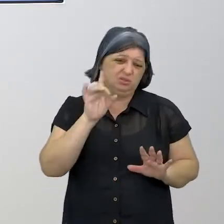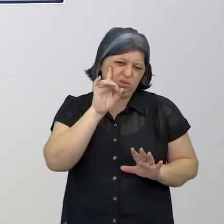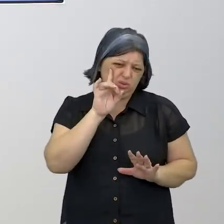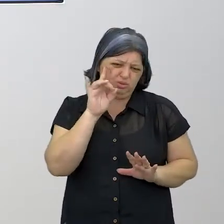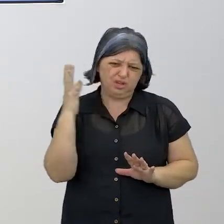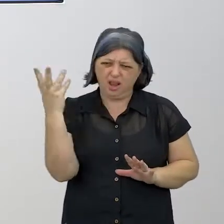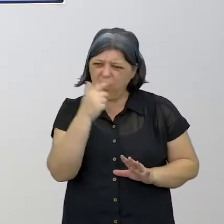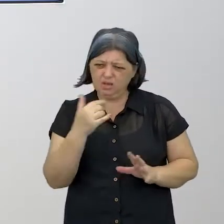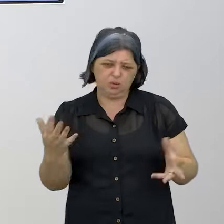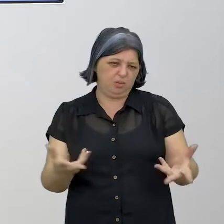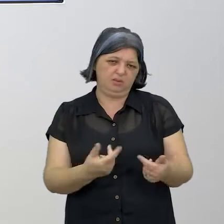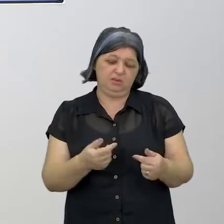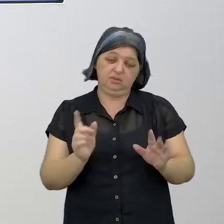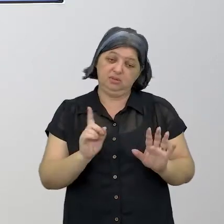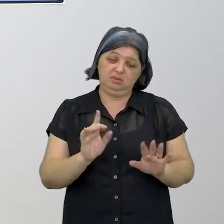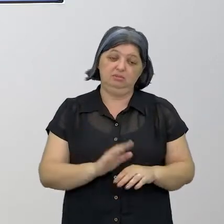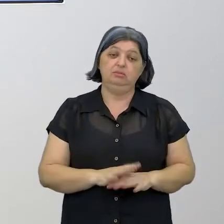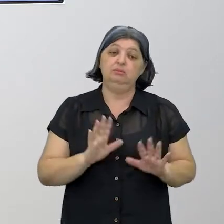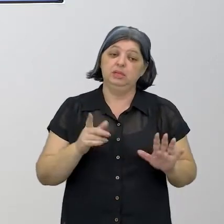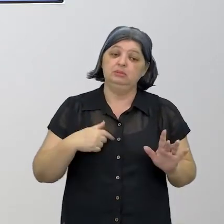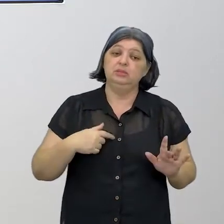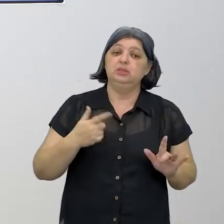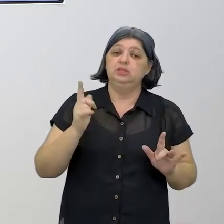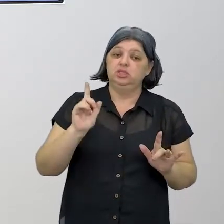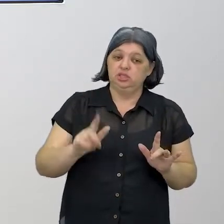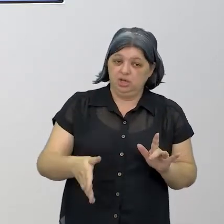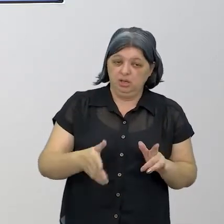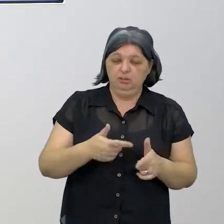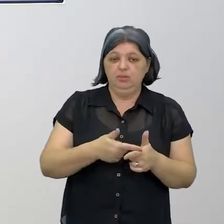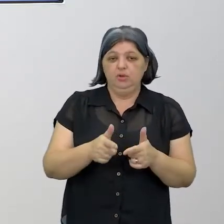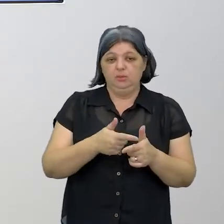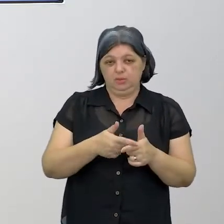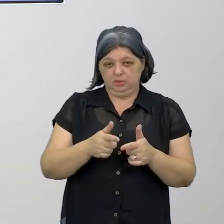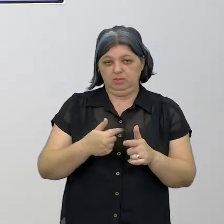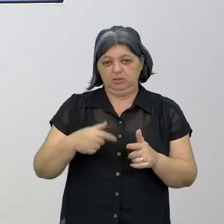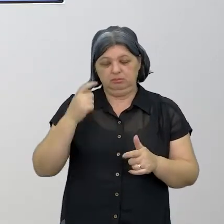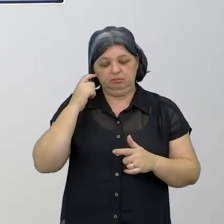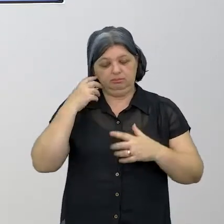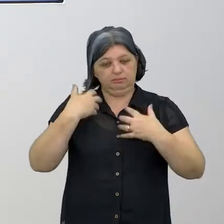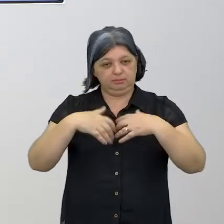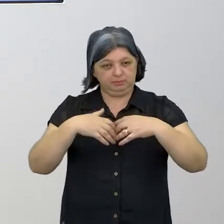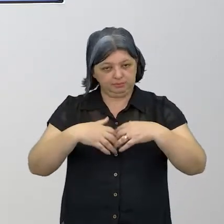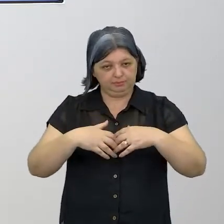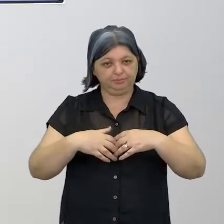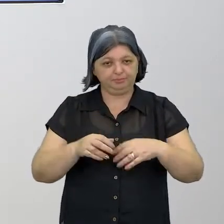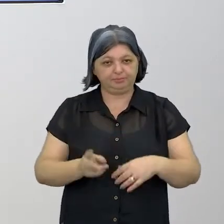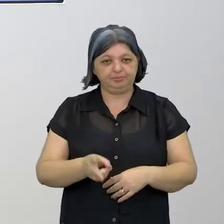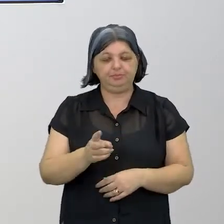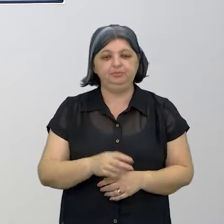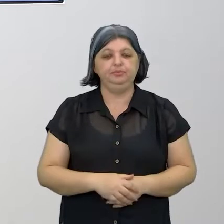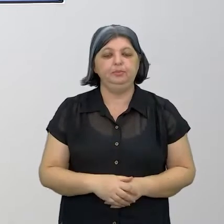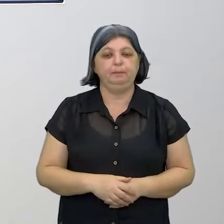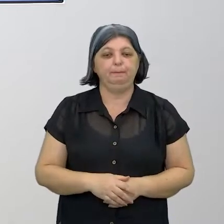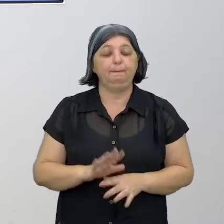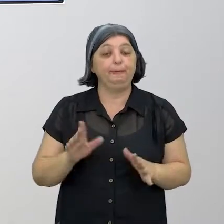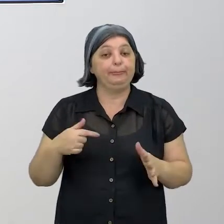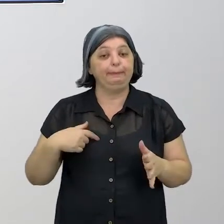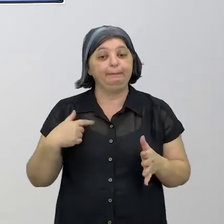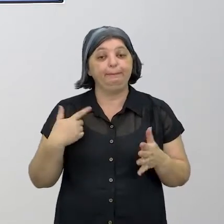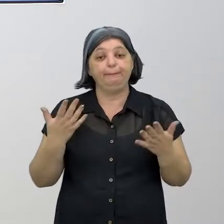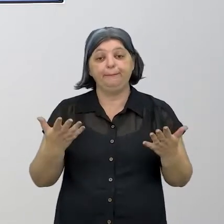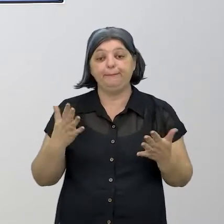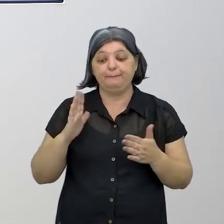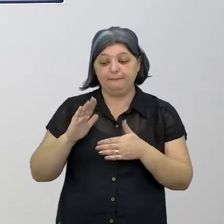Mas quando a gente tem esses problemas pontuais, já é um problema, e eu acho que é algo que a gente tem que refletir cada vez mais sobre. Mas quando a gente tá falando